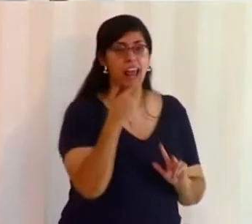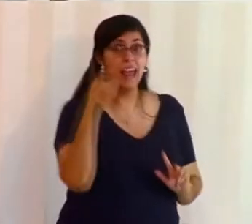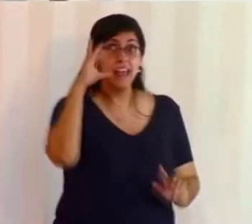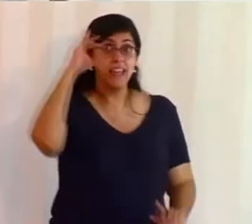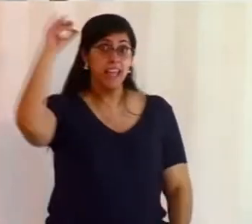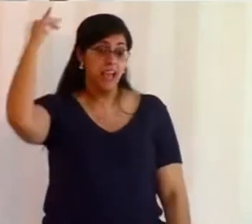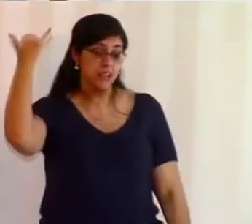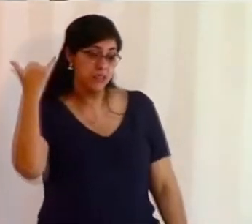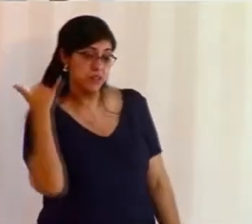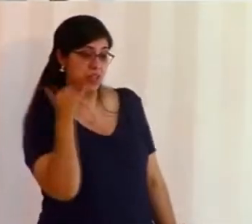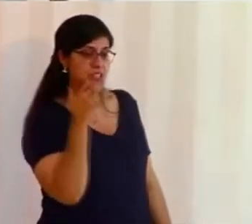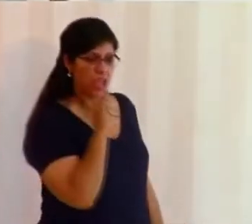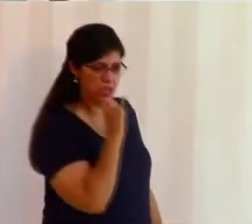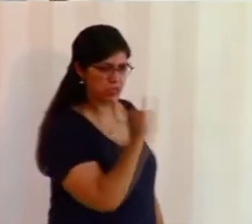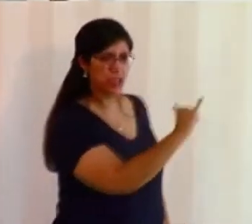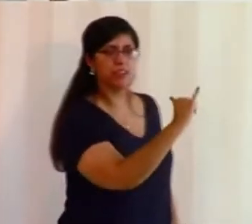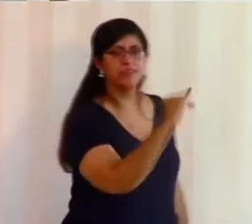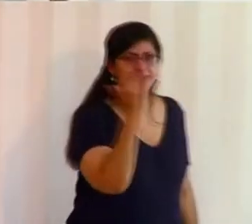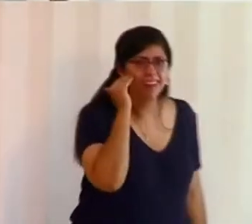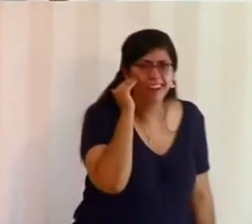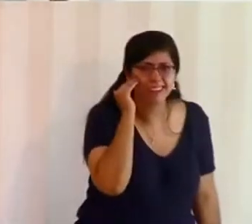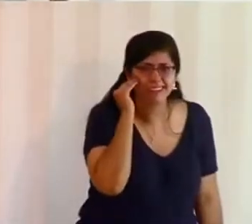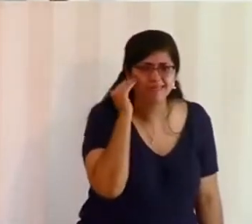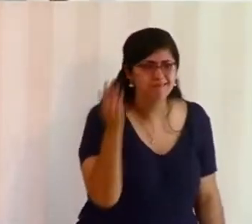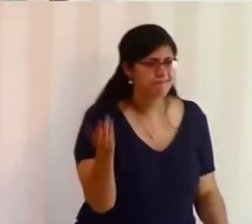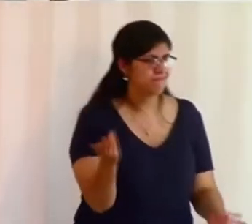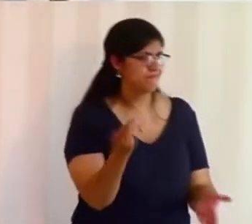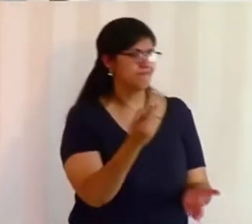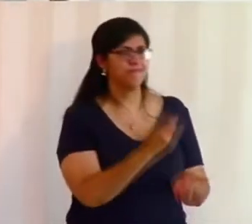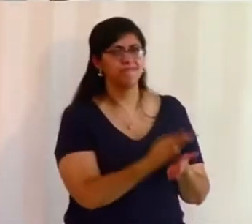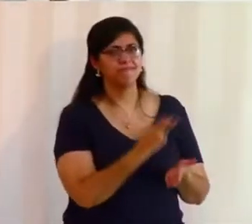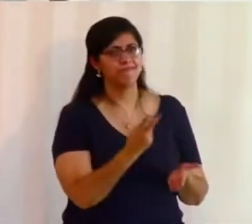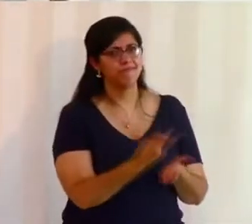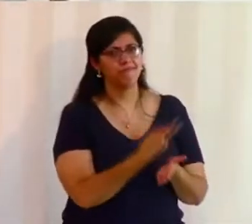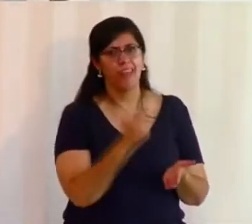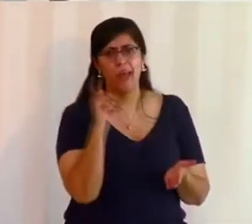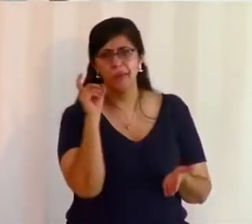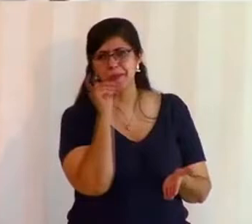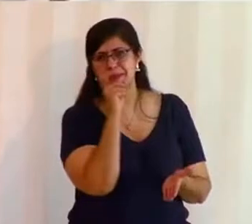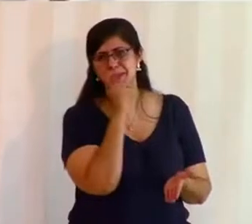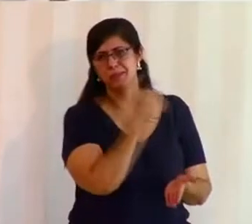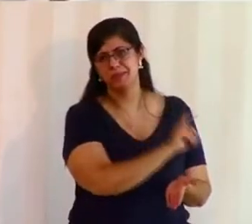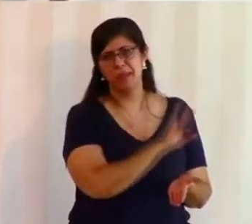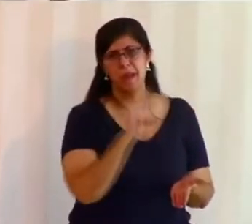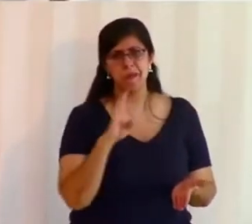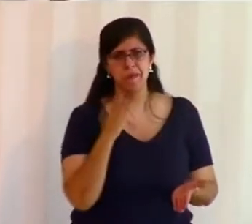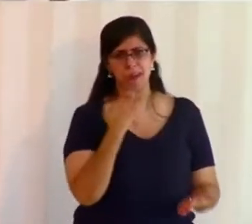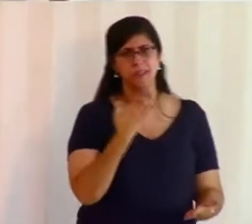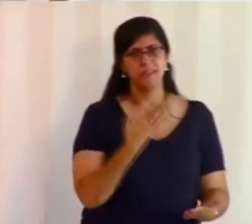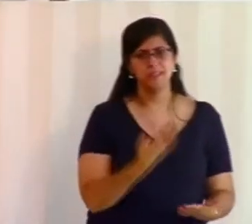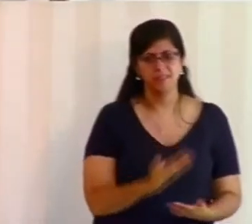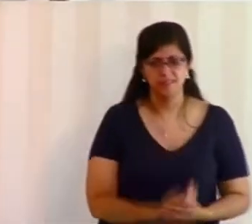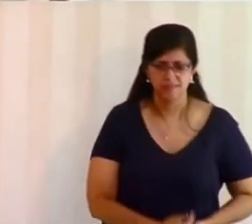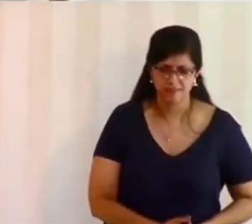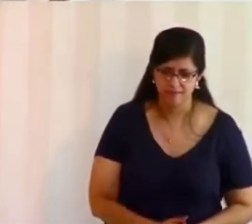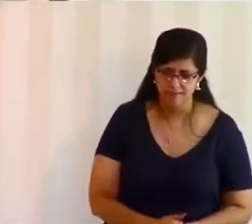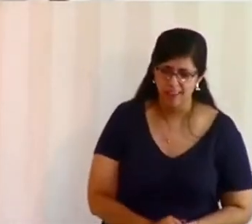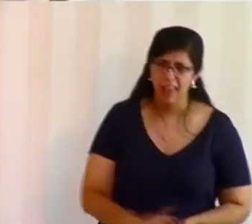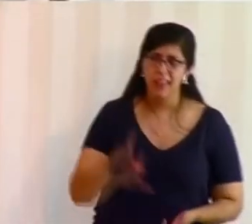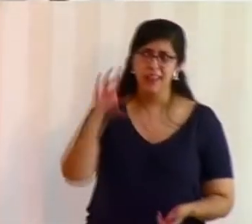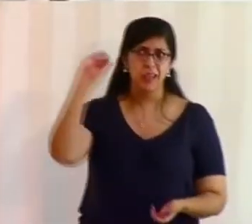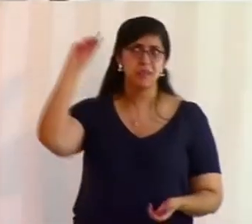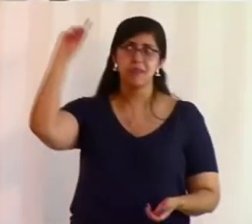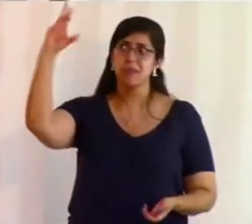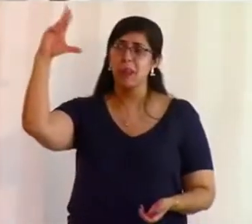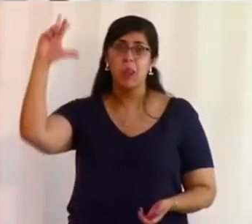do Antigo Testamento e os falsos profetas do atual presente momento, que estão colocando palavras na boca de Deus que Deus nunca